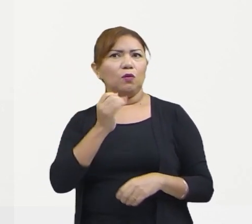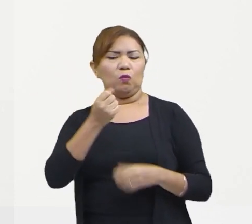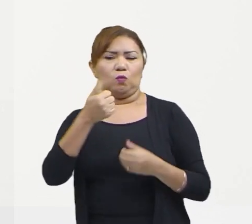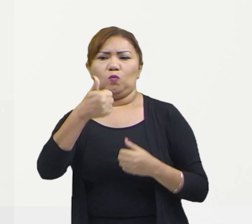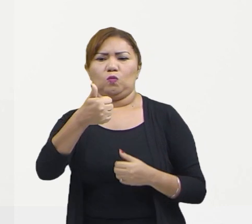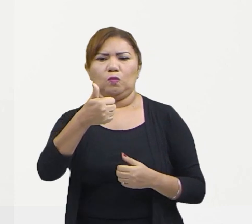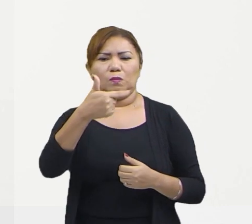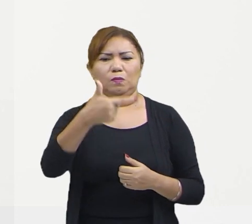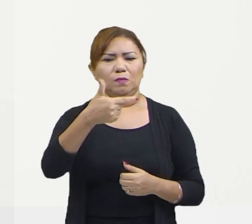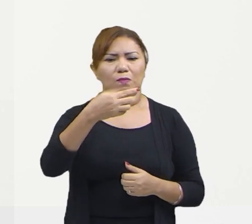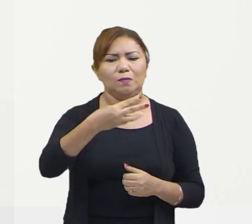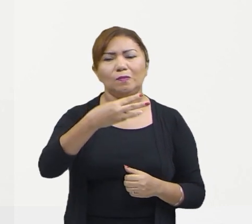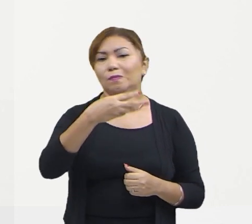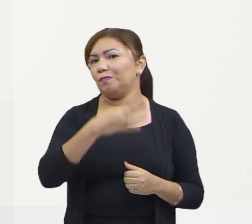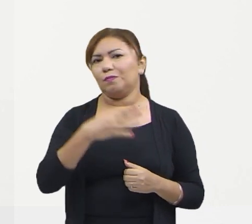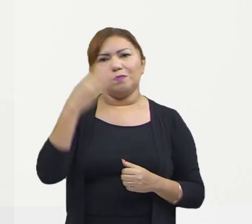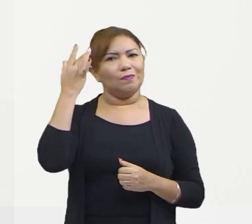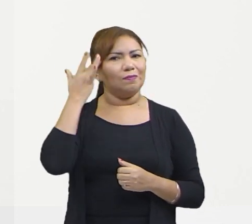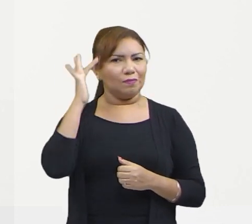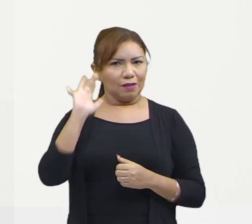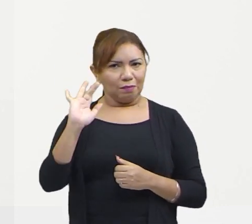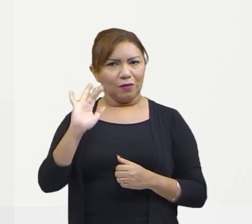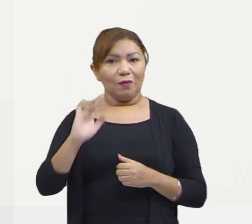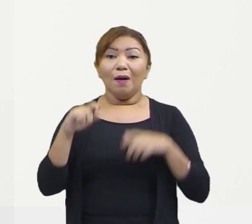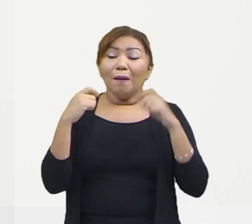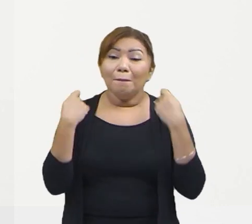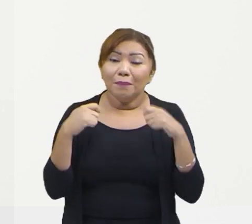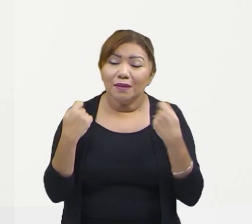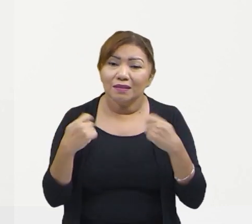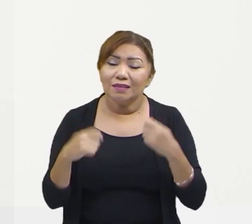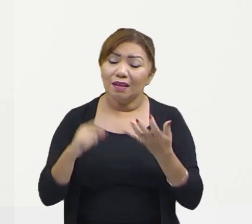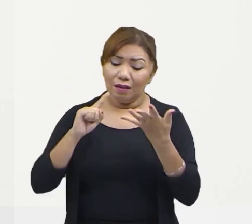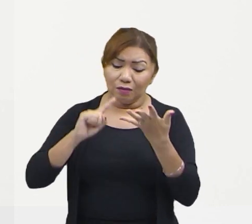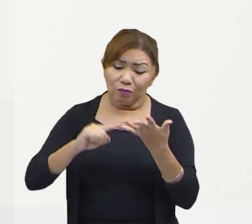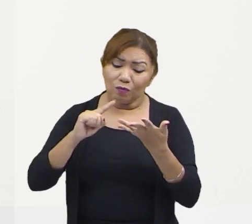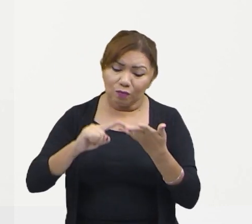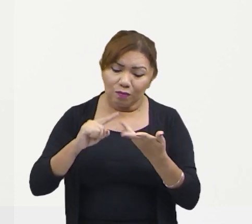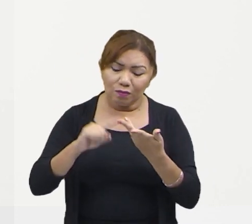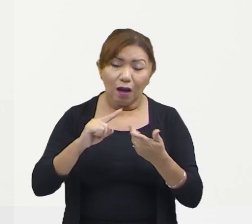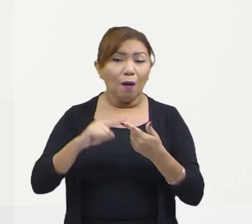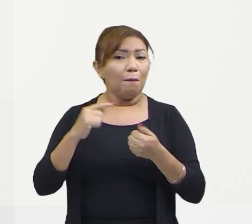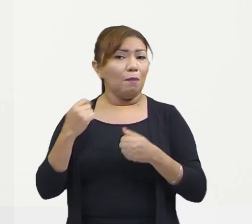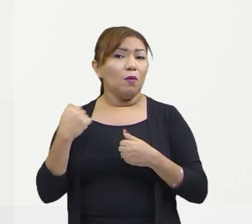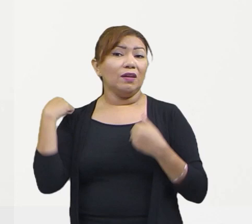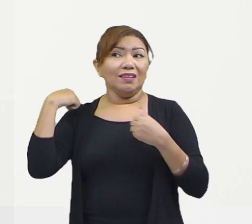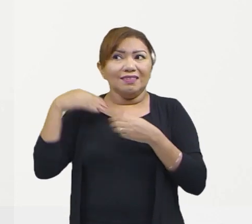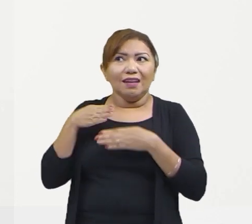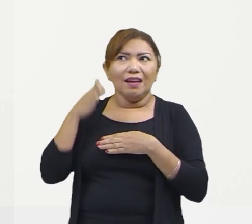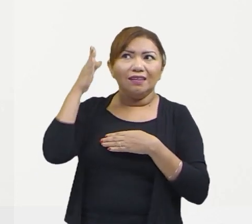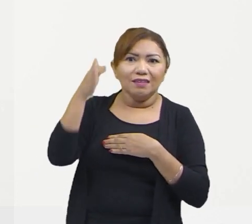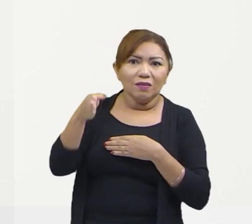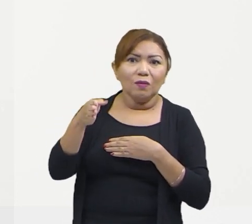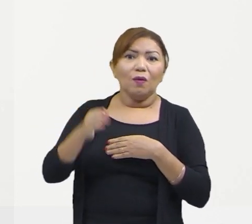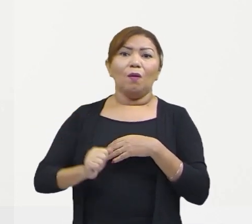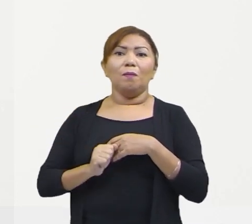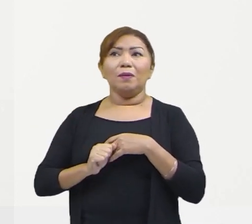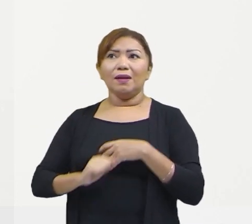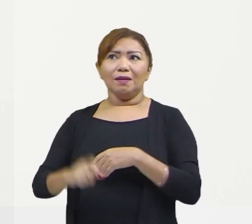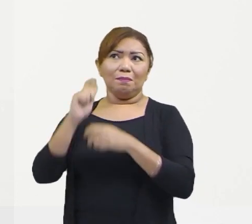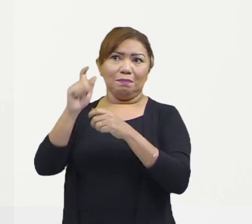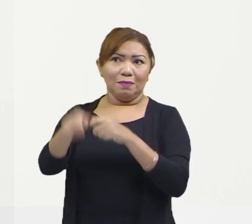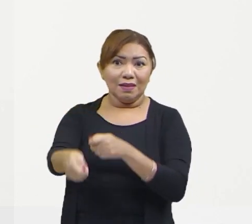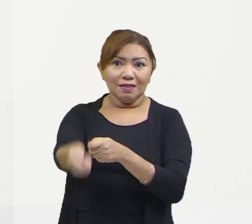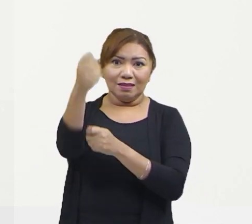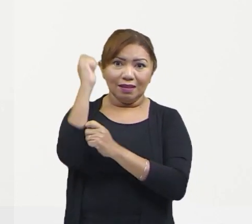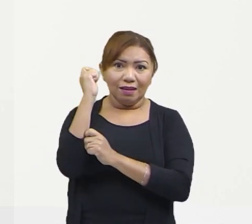mas sentiam a necessidade de contar, porque eles saíam para pescar, caçar. E aí, como